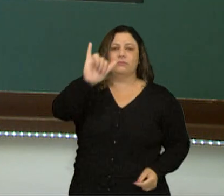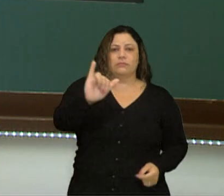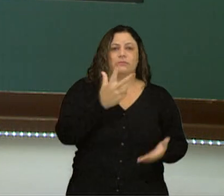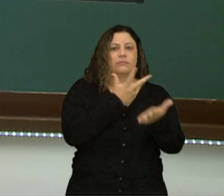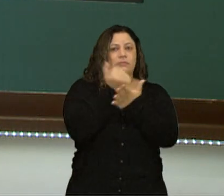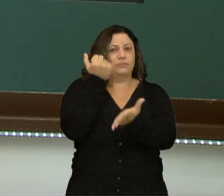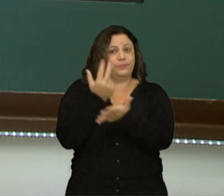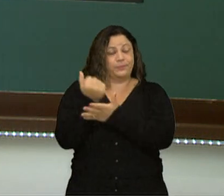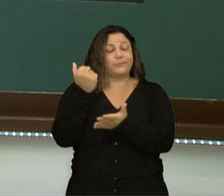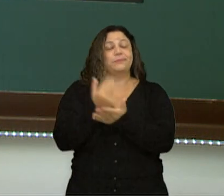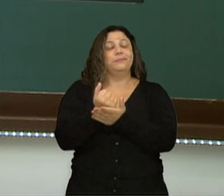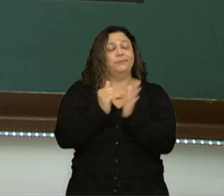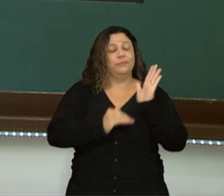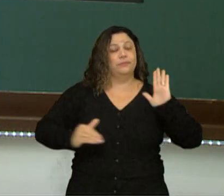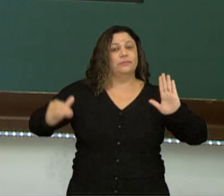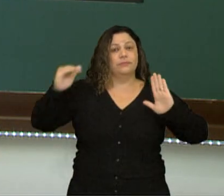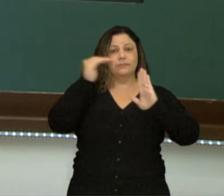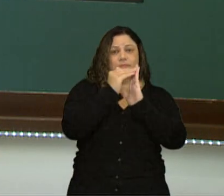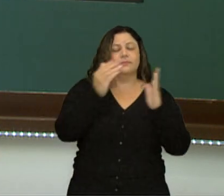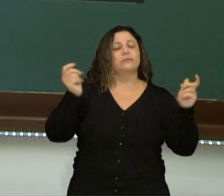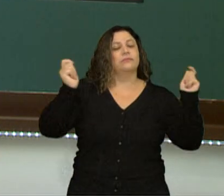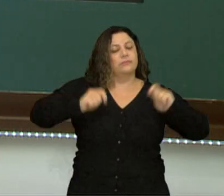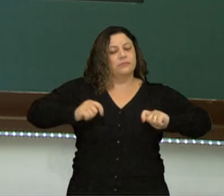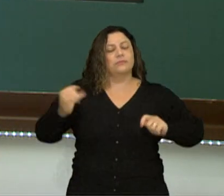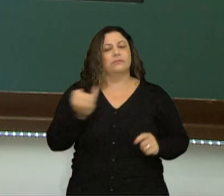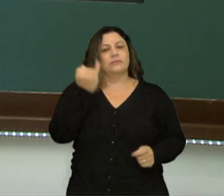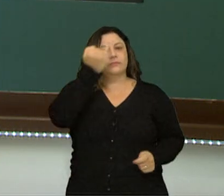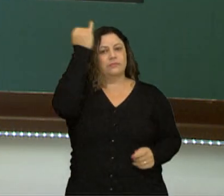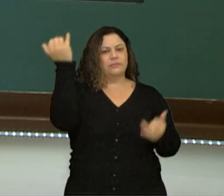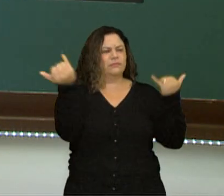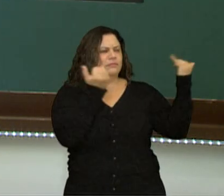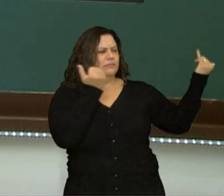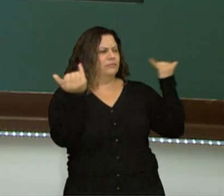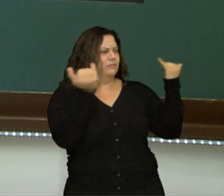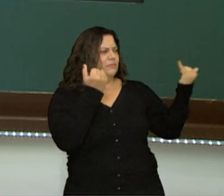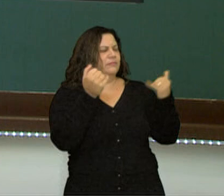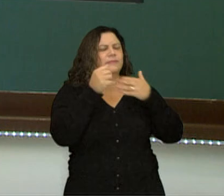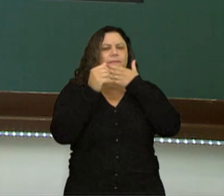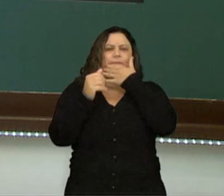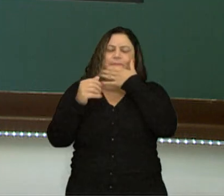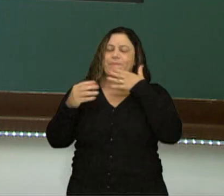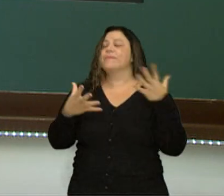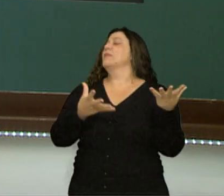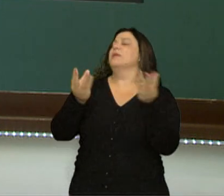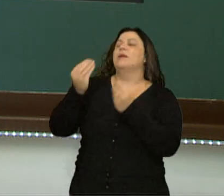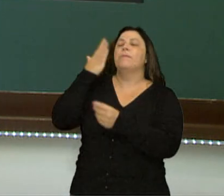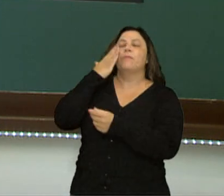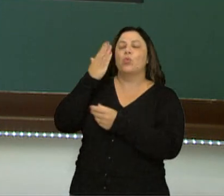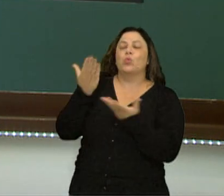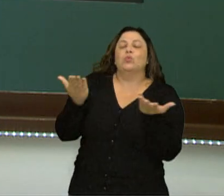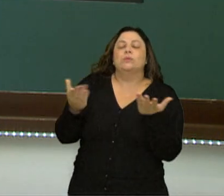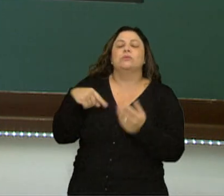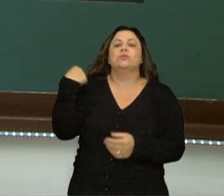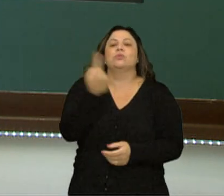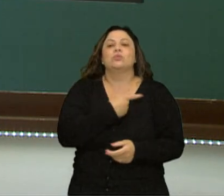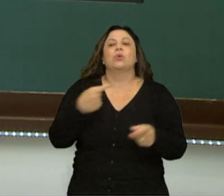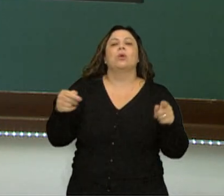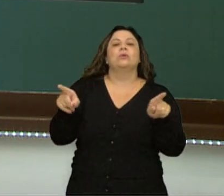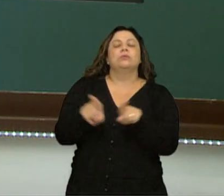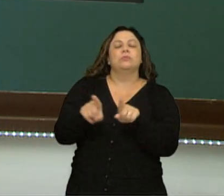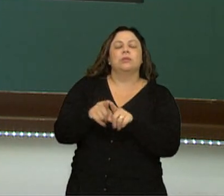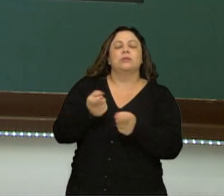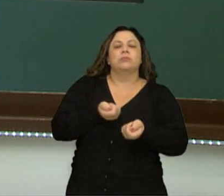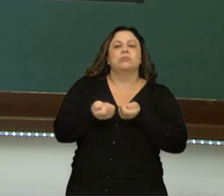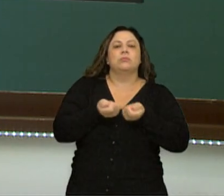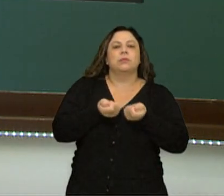consumismo excessivo. Viram a necessidade, a importância da informação? Você saber que muitas vezes nós mesmos somos